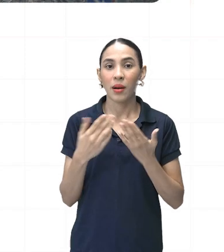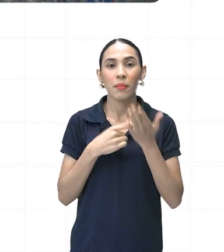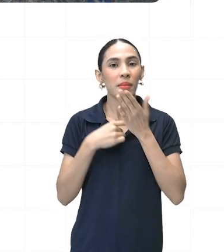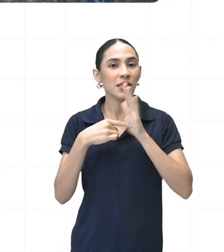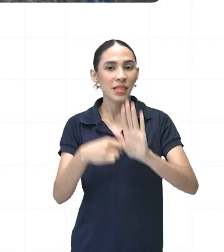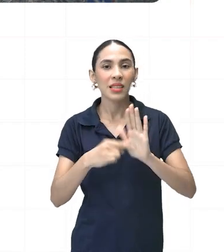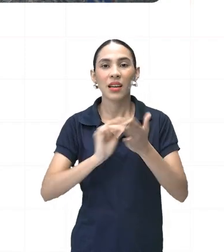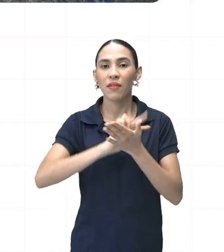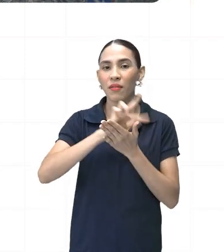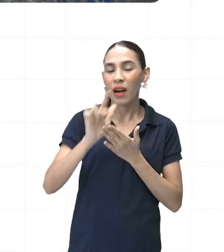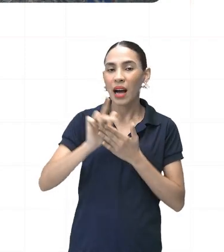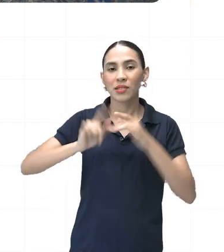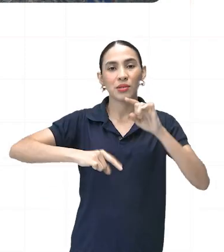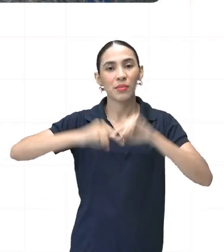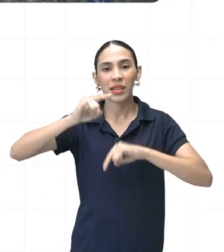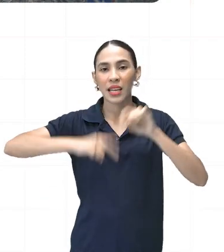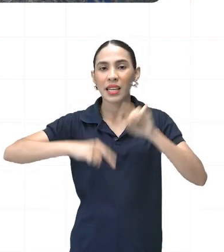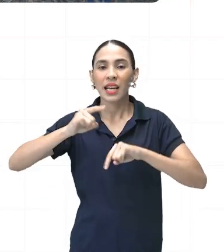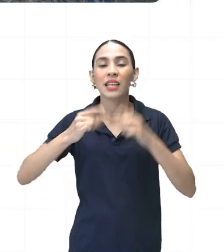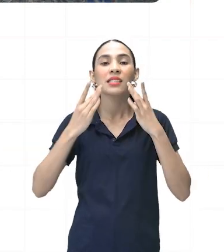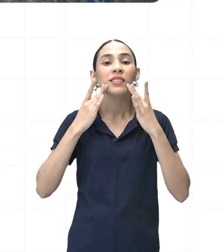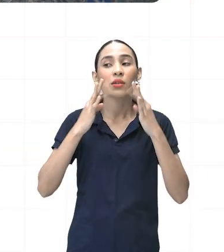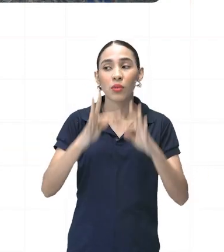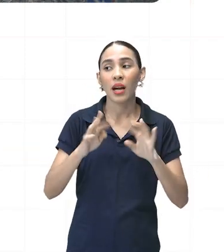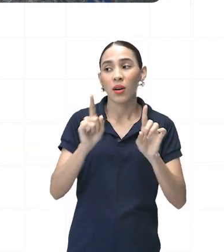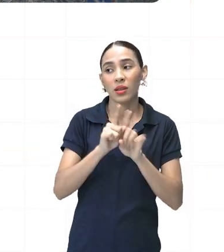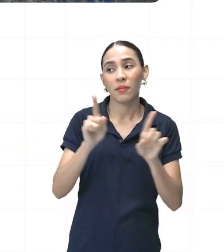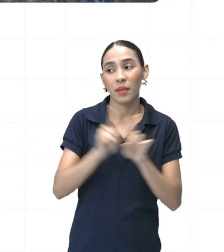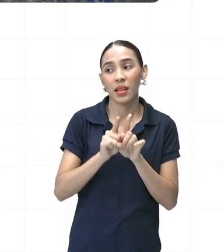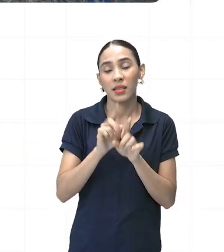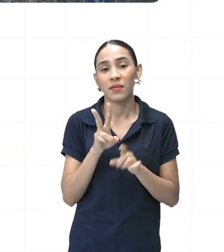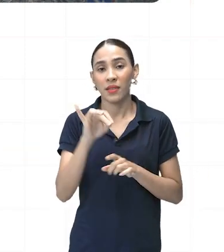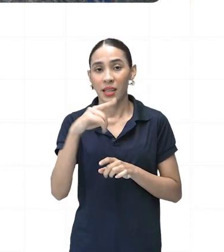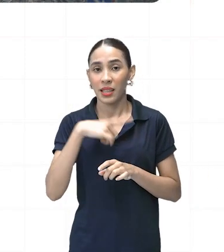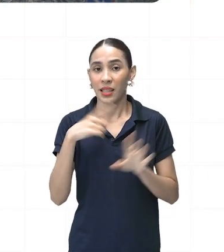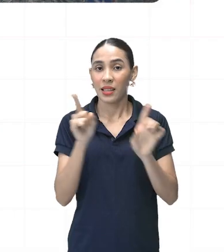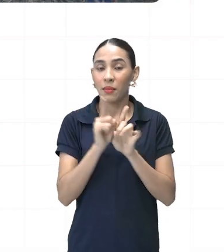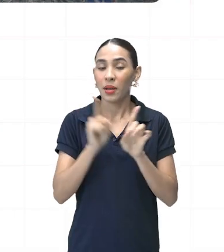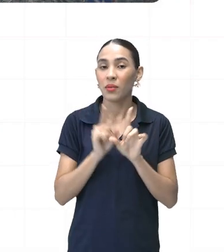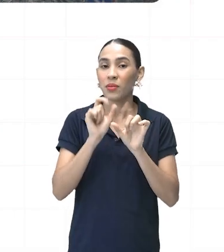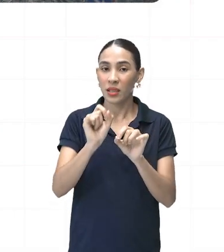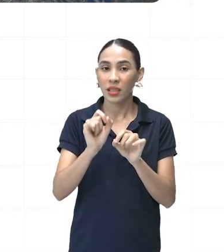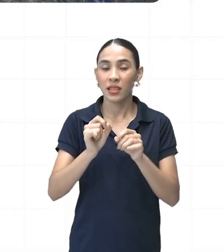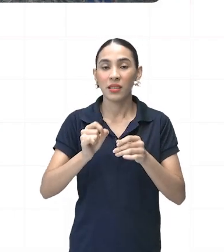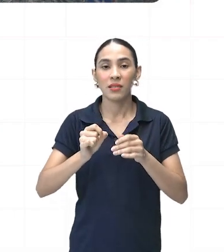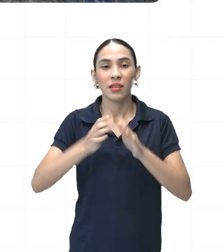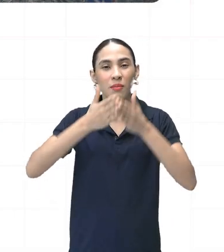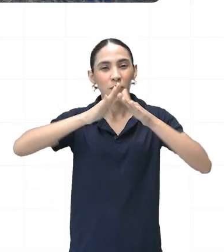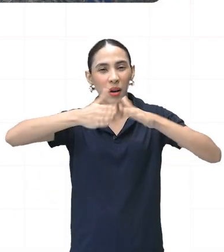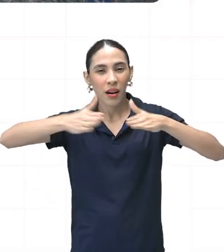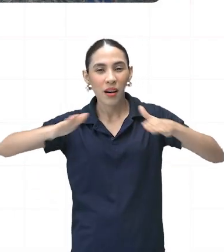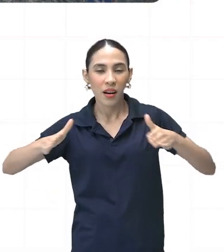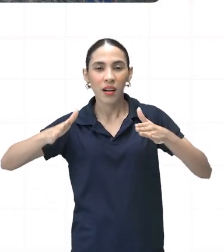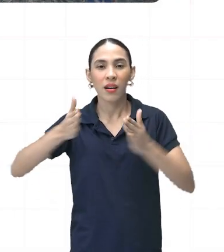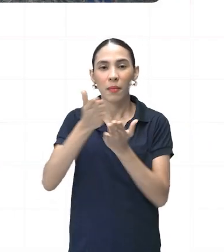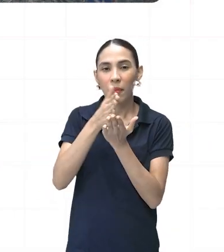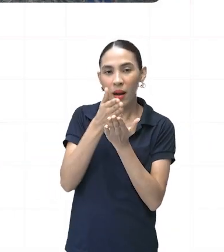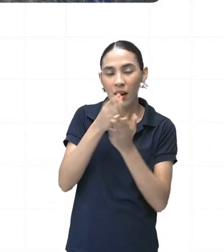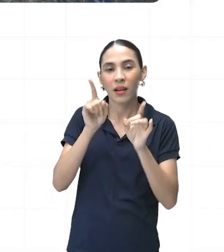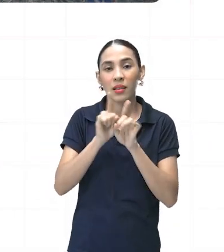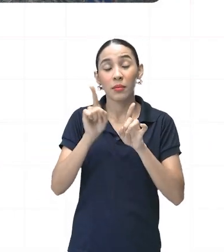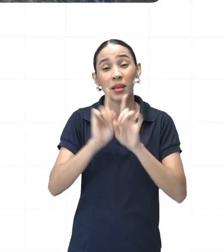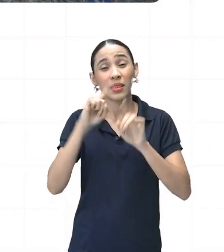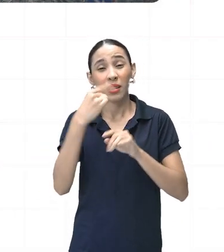Apresenta muitos recursos naturais, né? Vamos ter aí também nascente de rios, né?